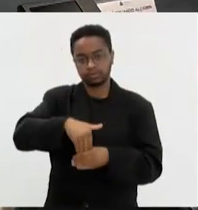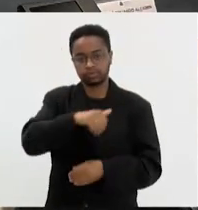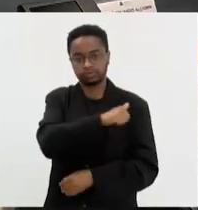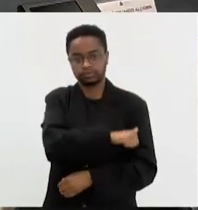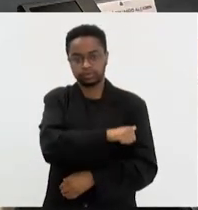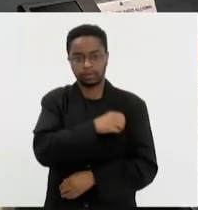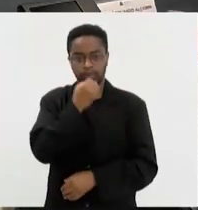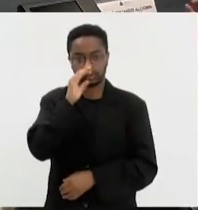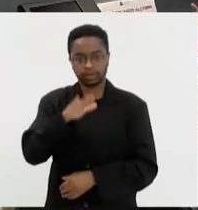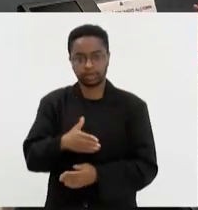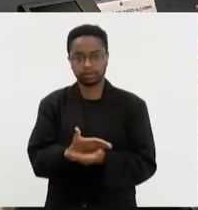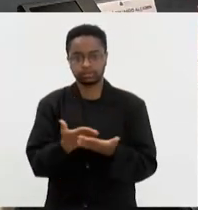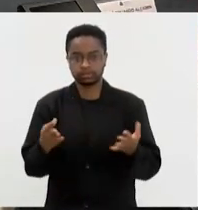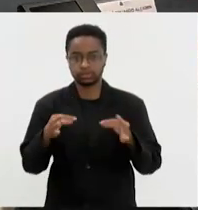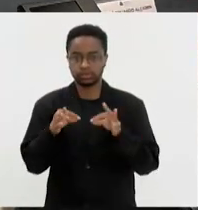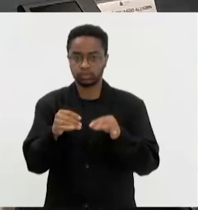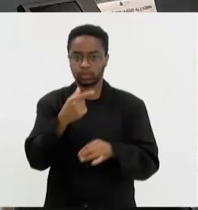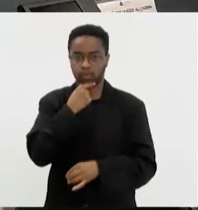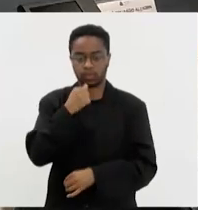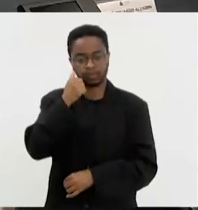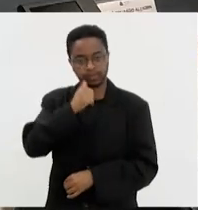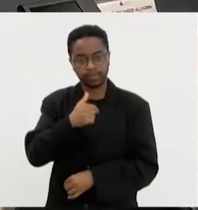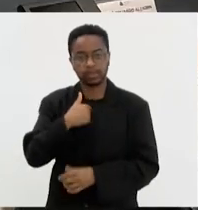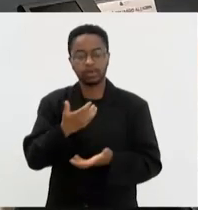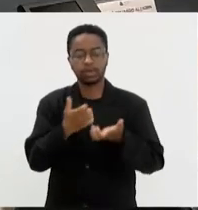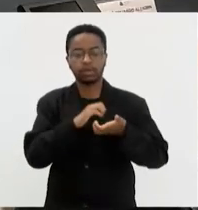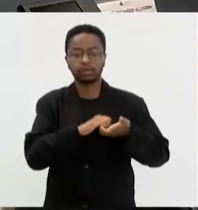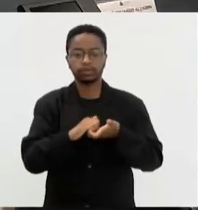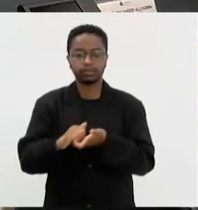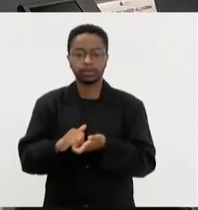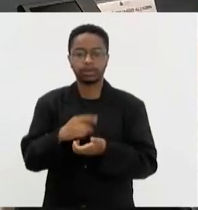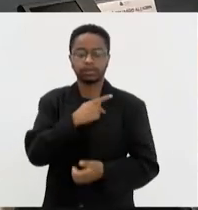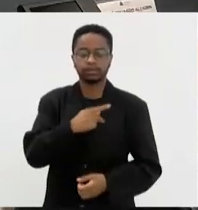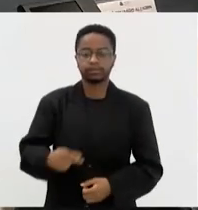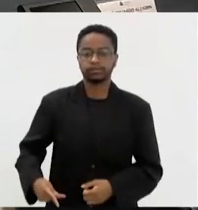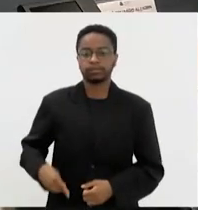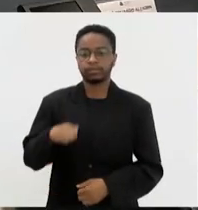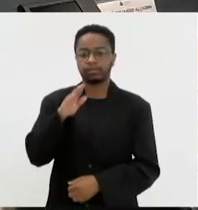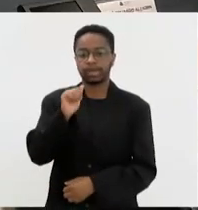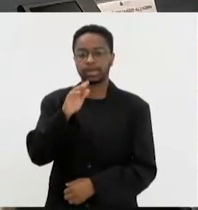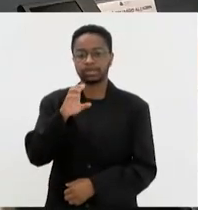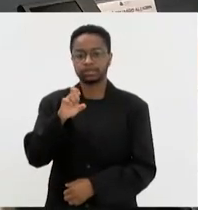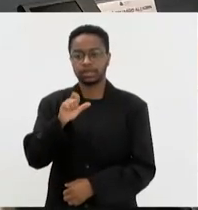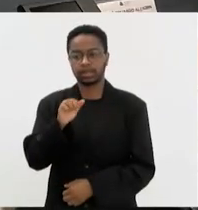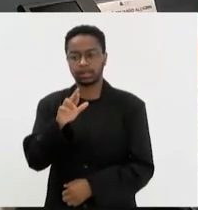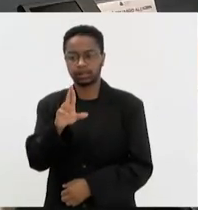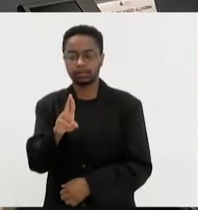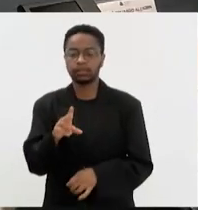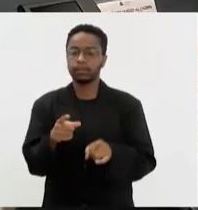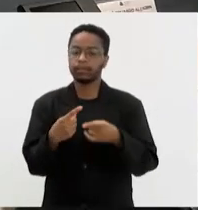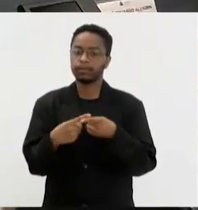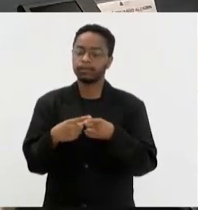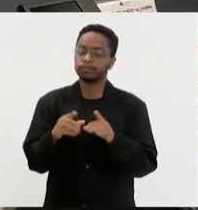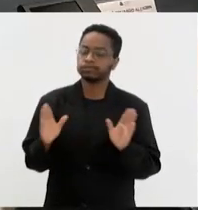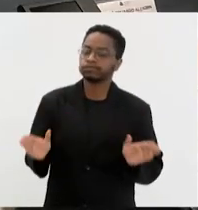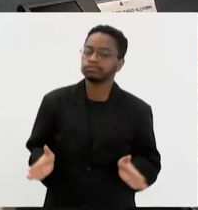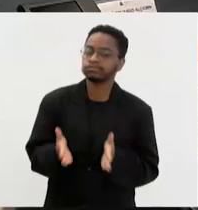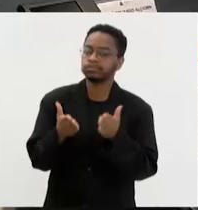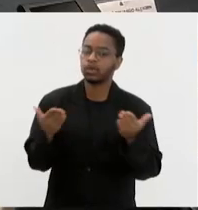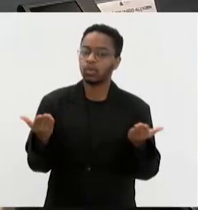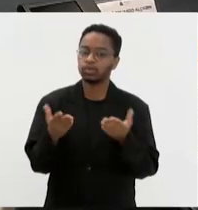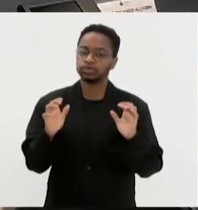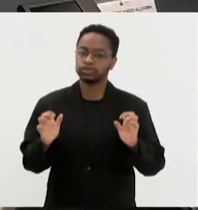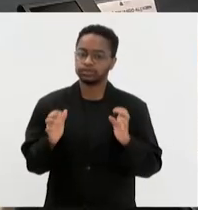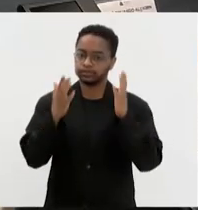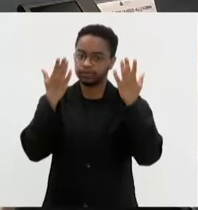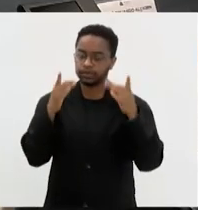tarde a todos e todas queria cumprimentar o presidente dessa casa Rodrigo Barcelar por estar promovendo esse evento aqui hoje